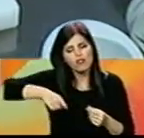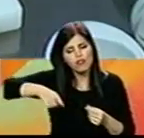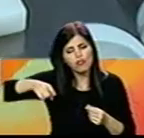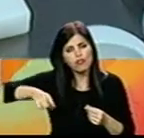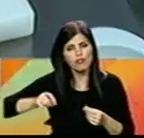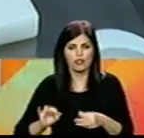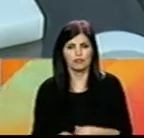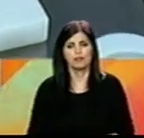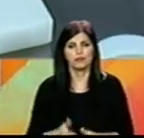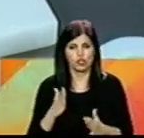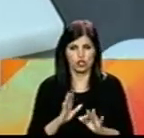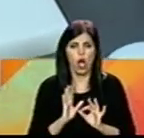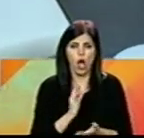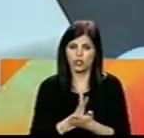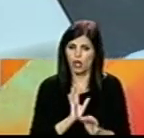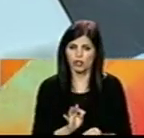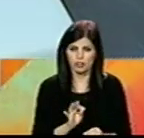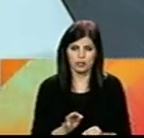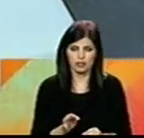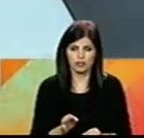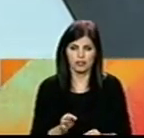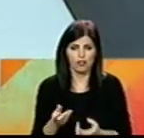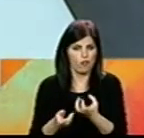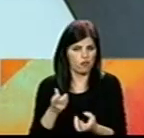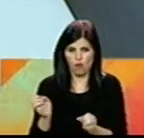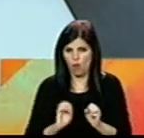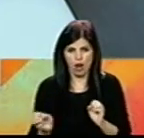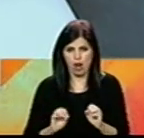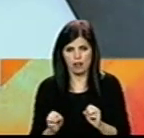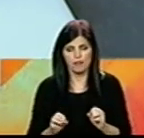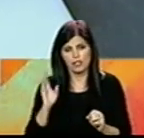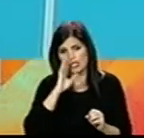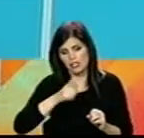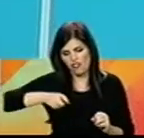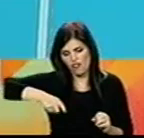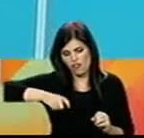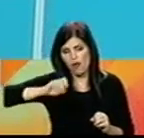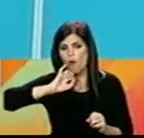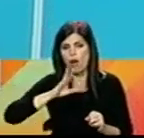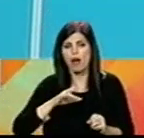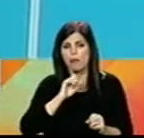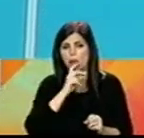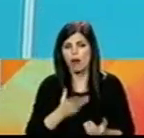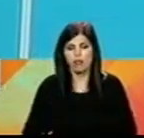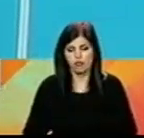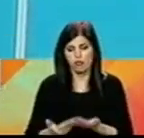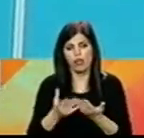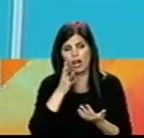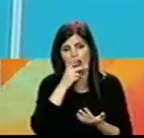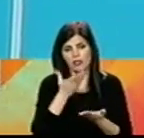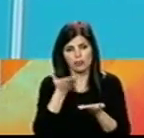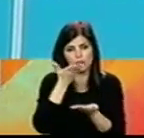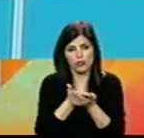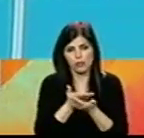finalizar. Só assim, e é cozinhado só com o maçarico. Só com o maçarico, não precisa de mais nada. Se nós não tivermos maçarico, podemos em casa com o forno bem quente, só com a grelha de